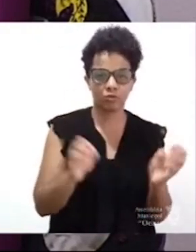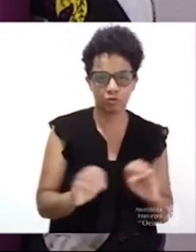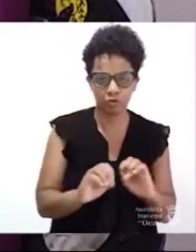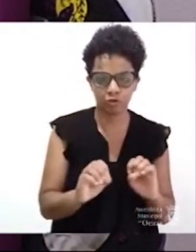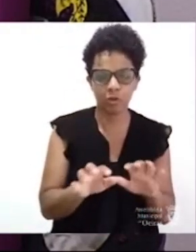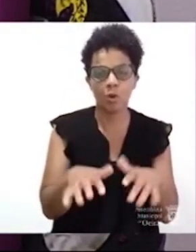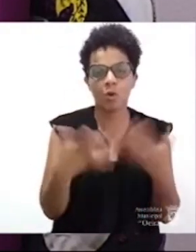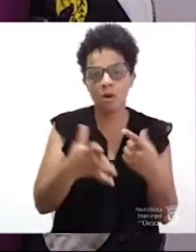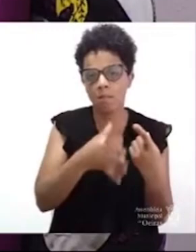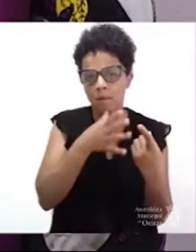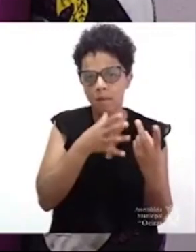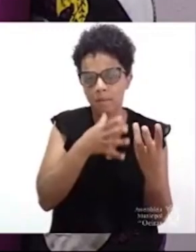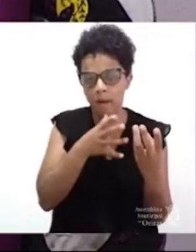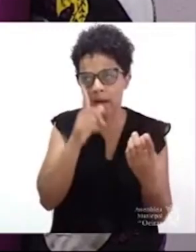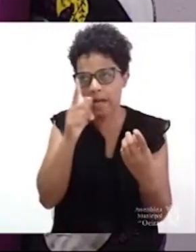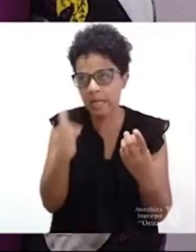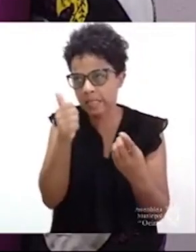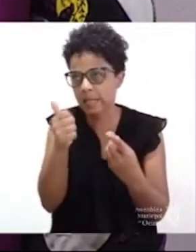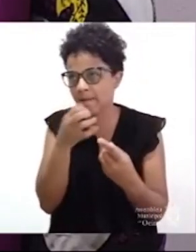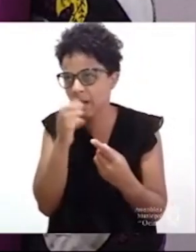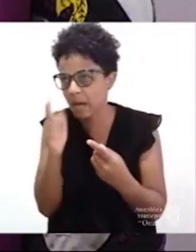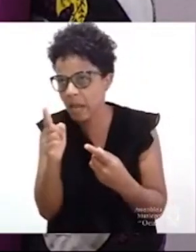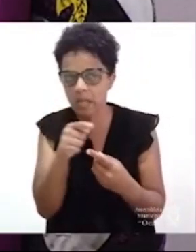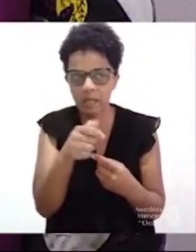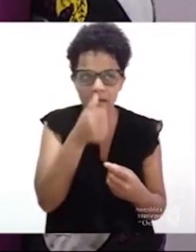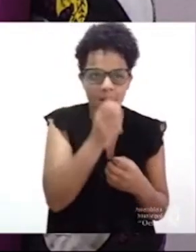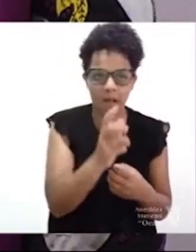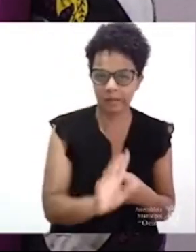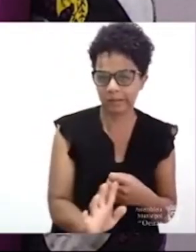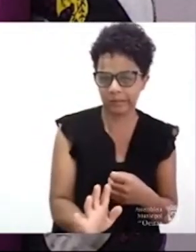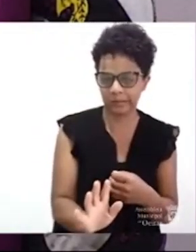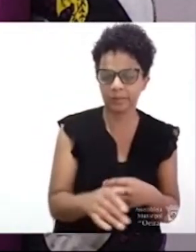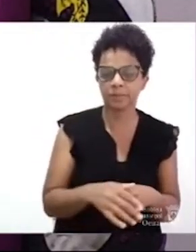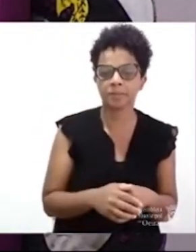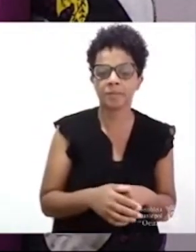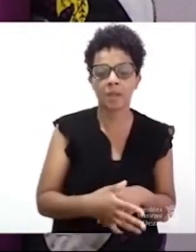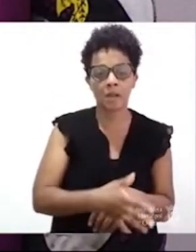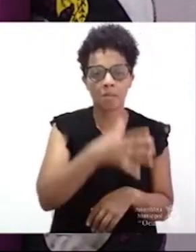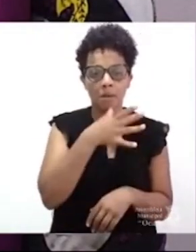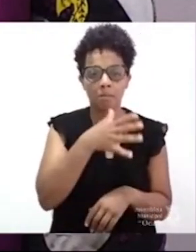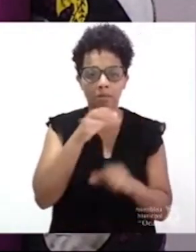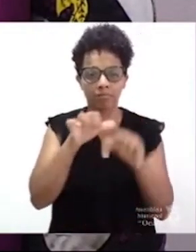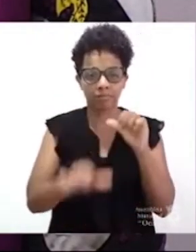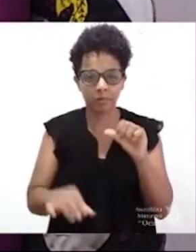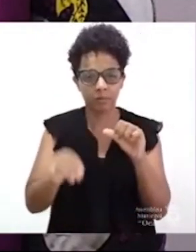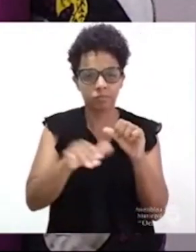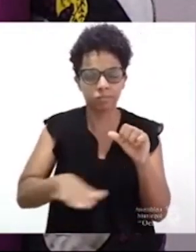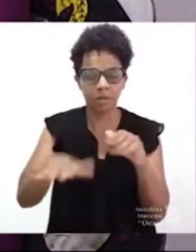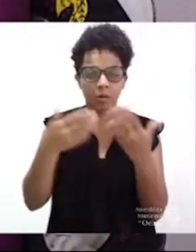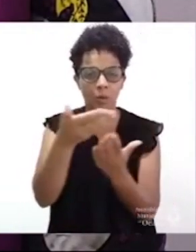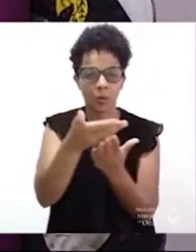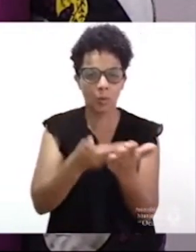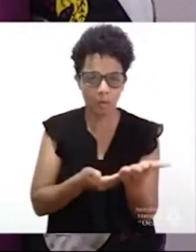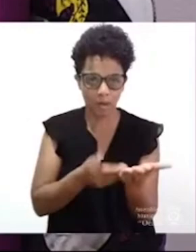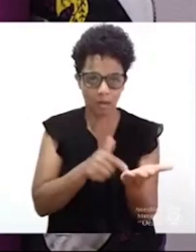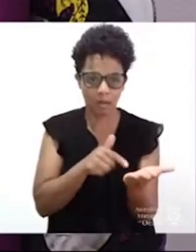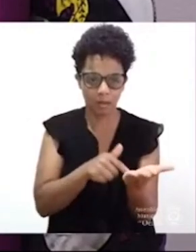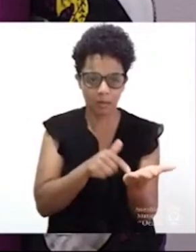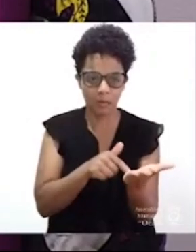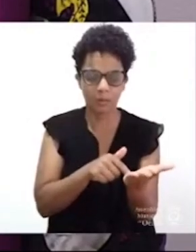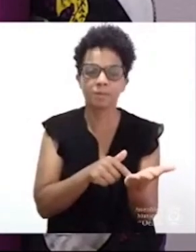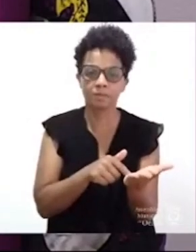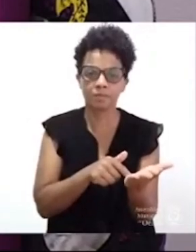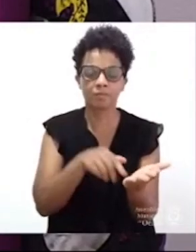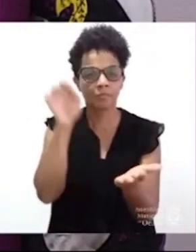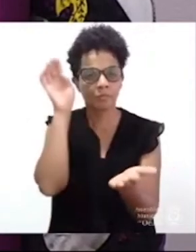deem mais jeito aqui ou ali. Foi assim na nossa intervenção no município, no documento que agora está colocado em consulta